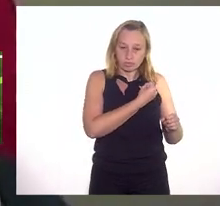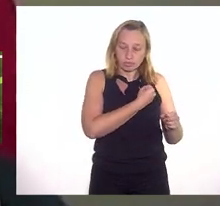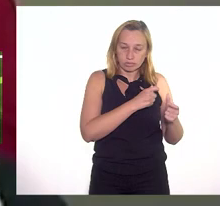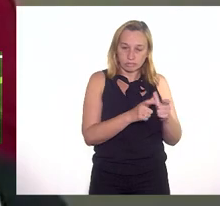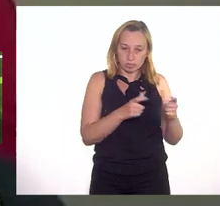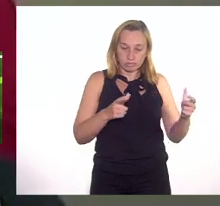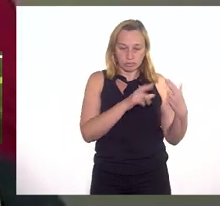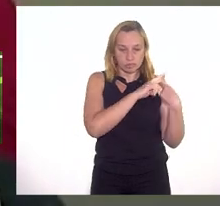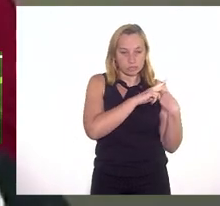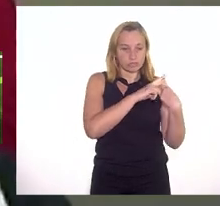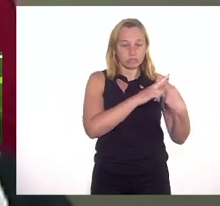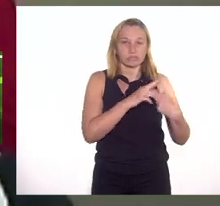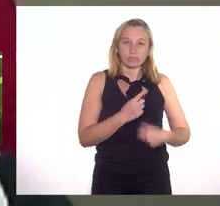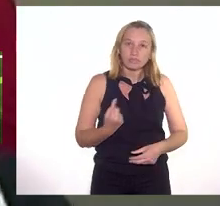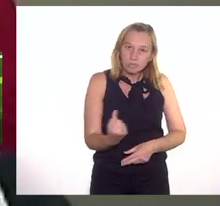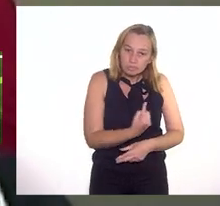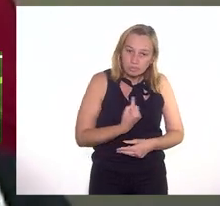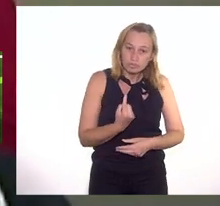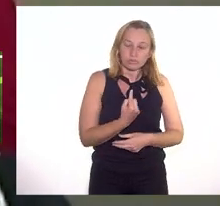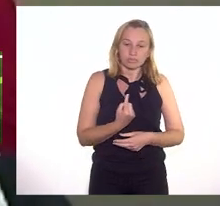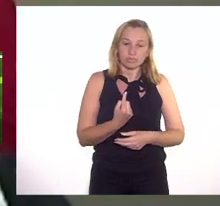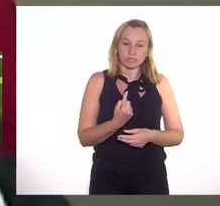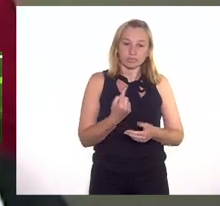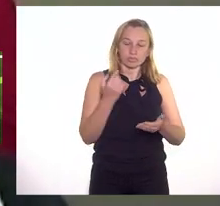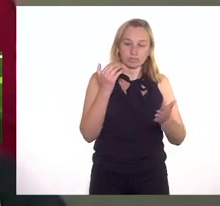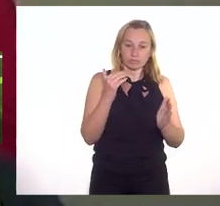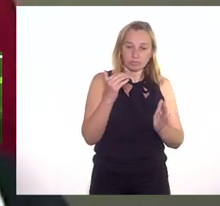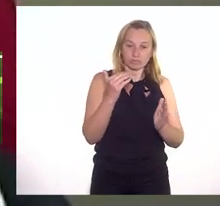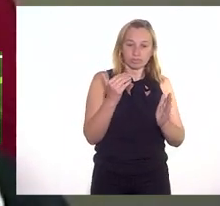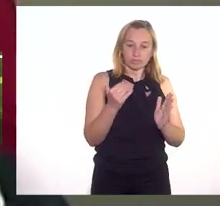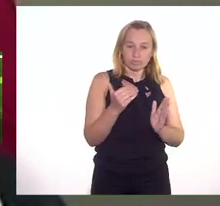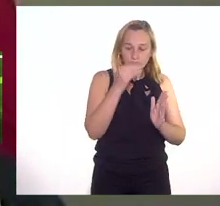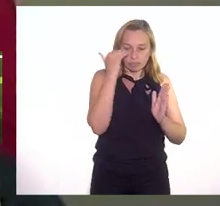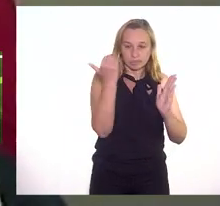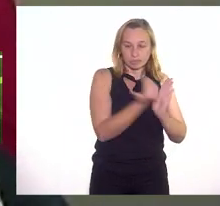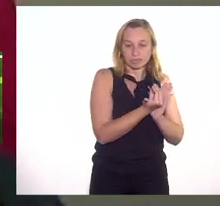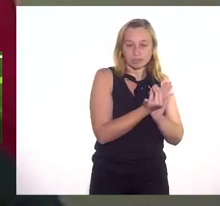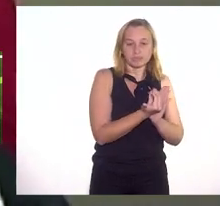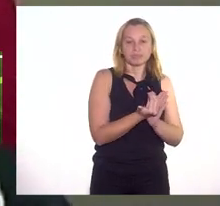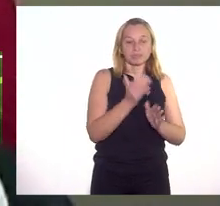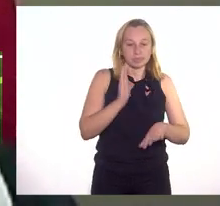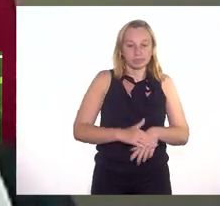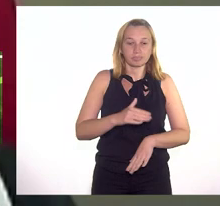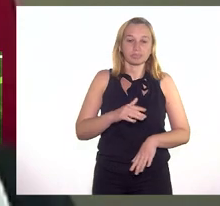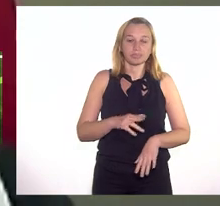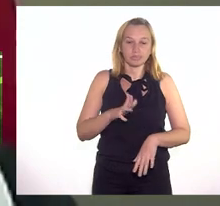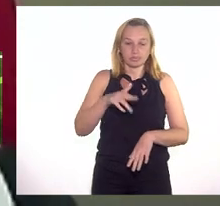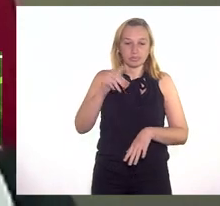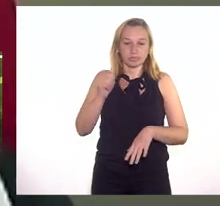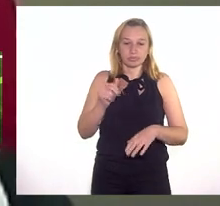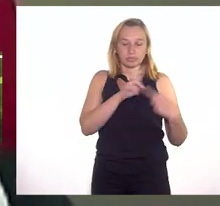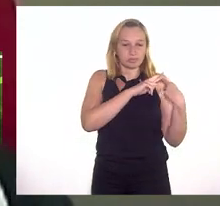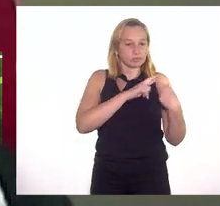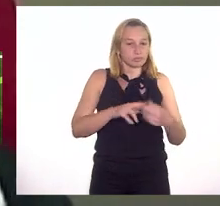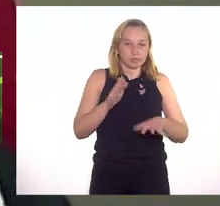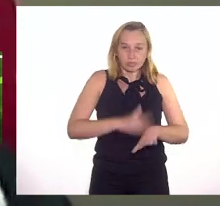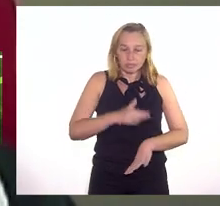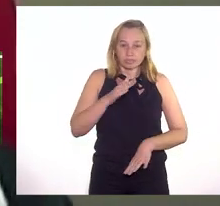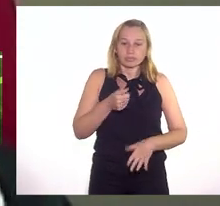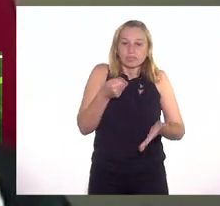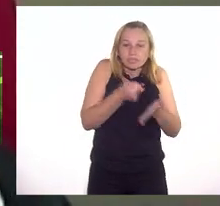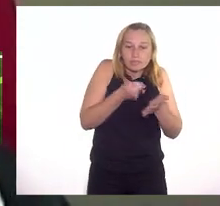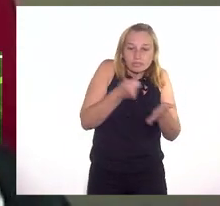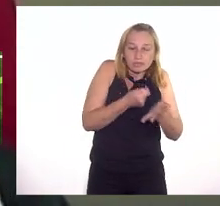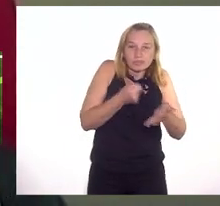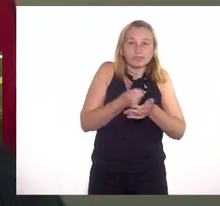dar concretude a esse programa. Então, mais do que nunca, isso aumenta a nossa responsabilidade de cobrar